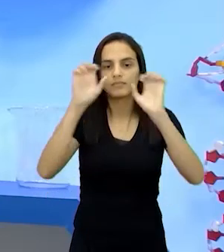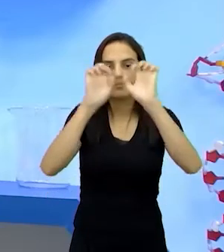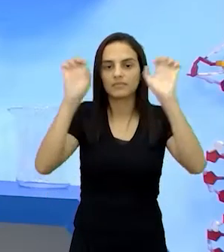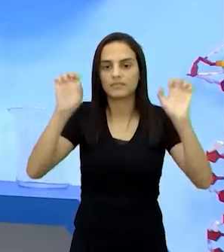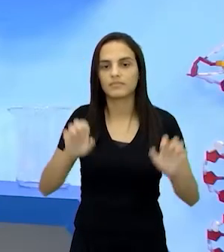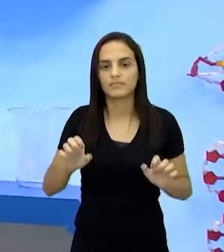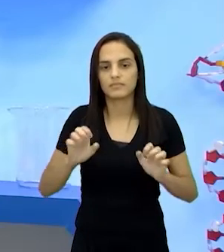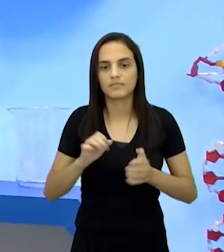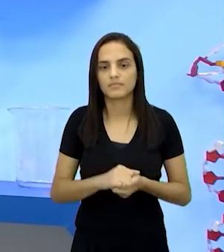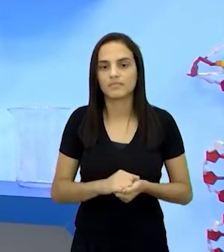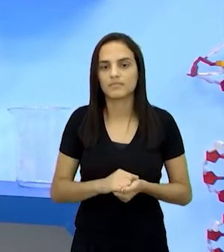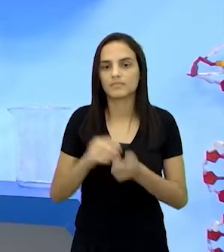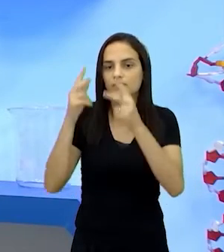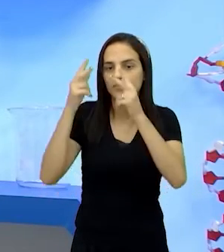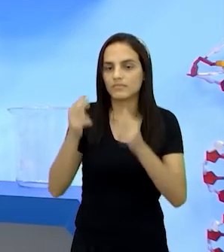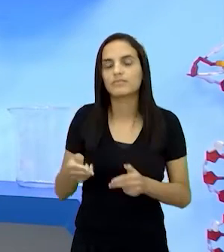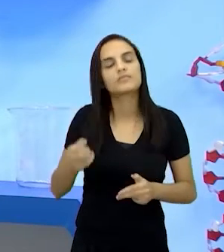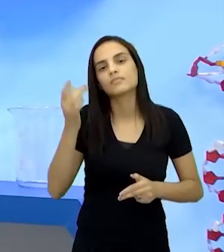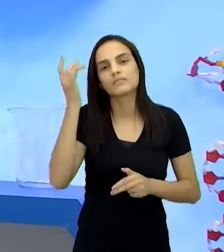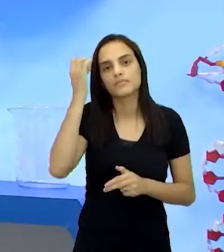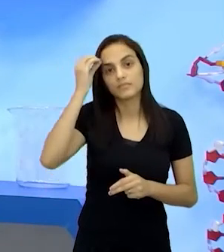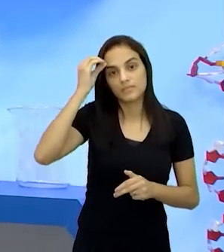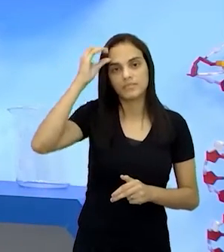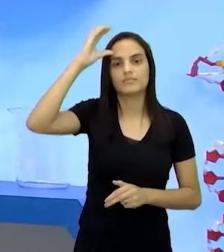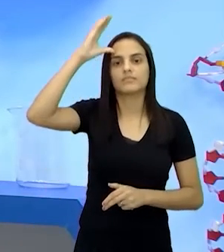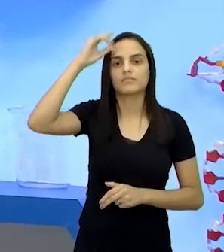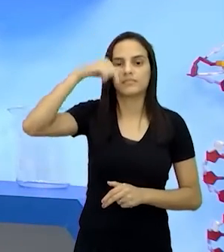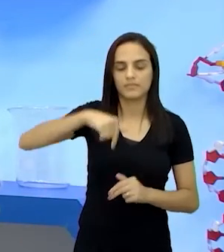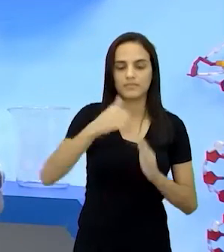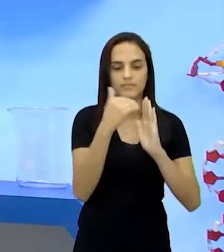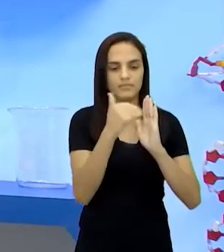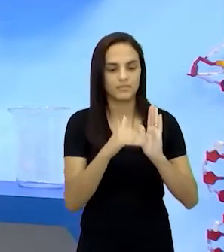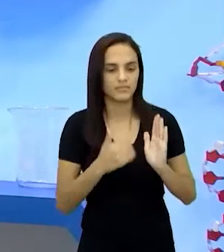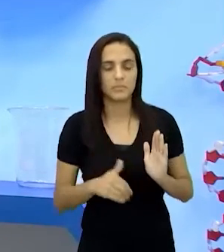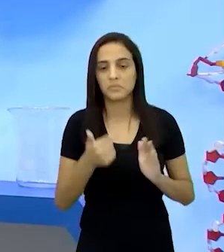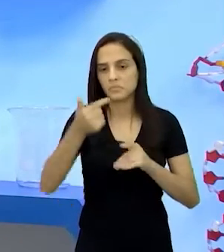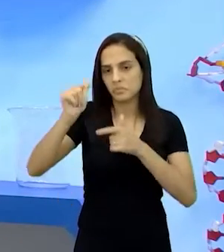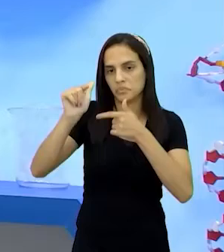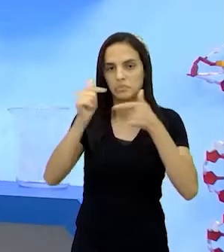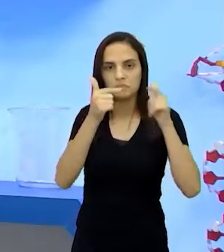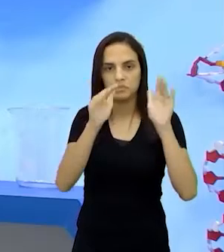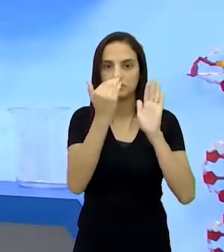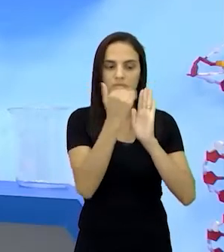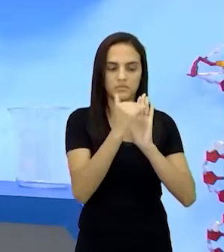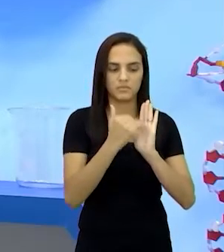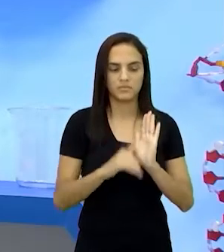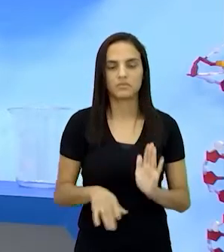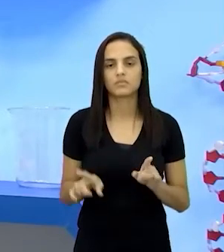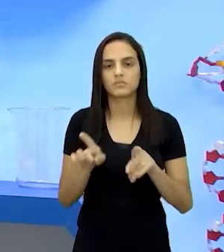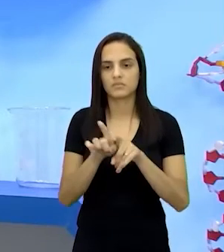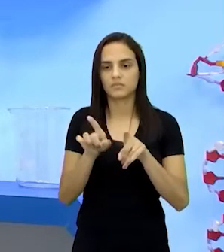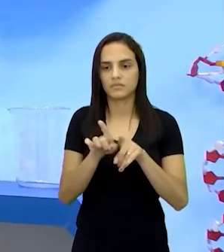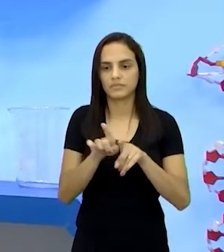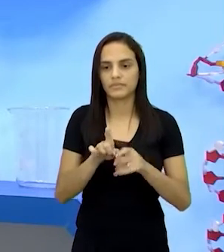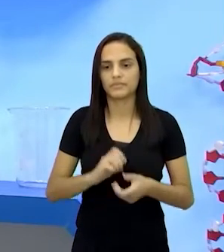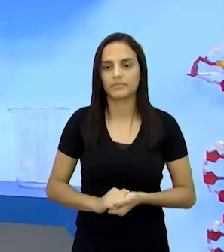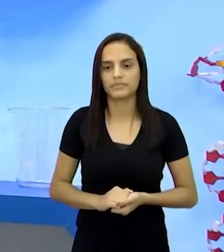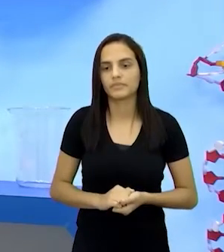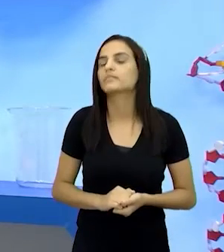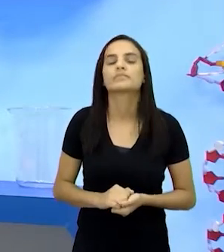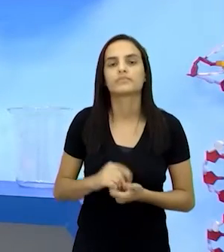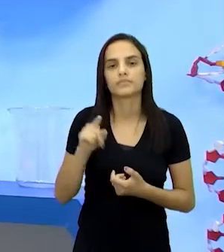estrutura o mesmo conhecimento, tanto nesse itinerário quanto em outros itinerários. Ou seja, você estará tendo